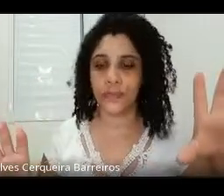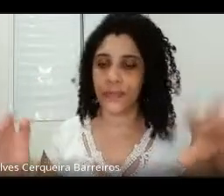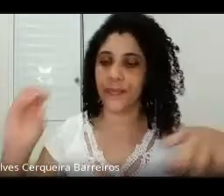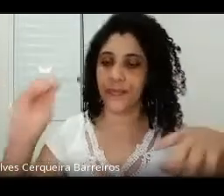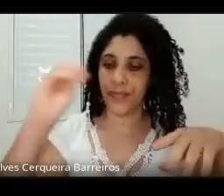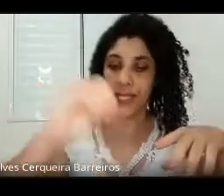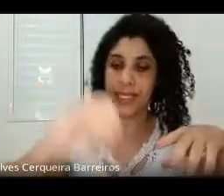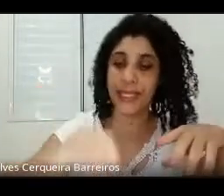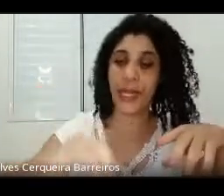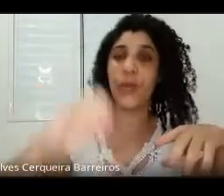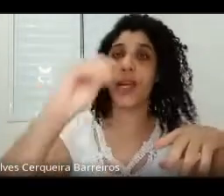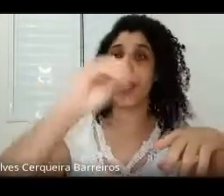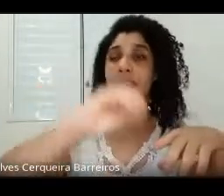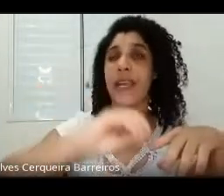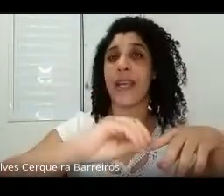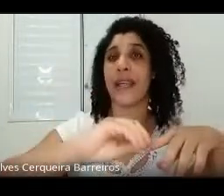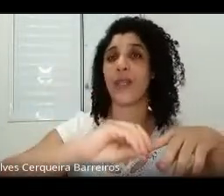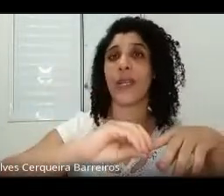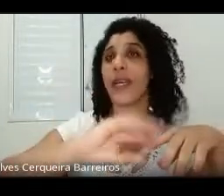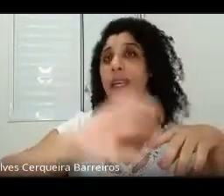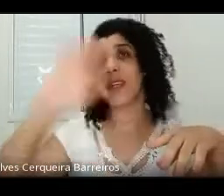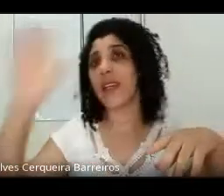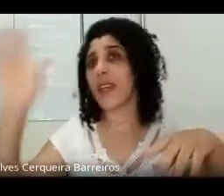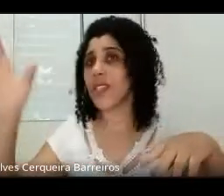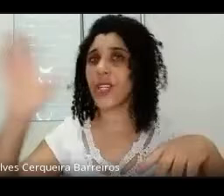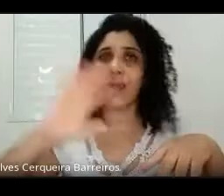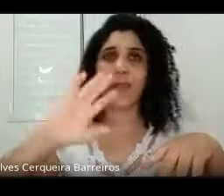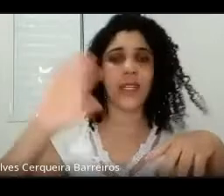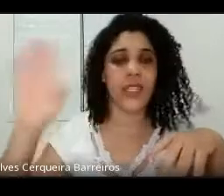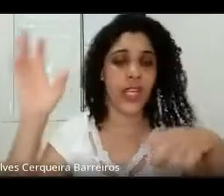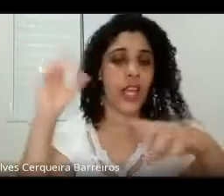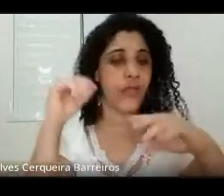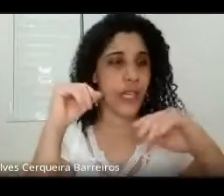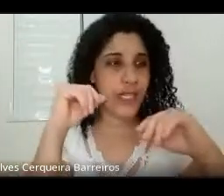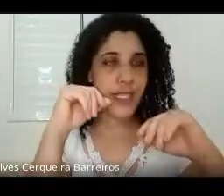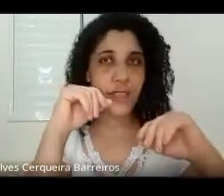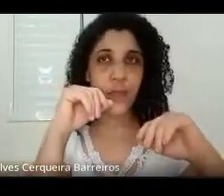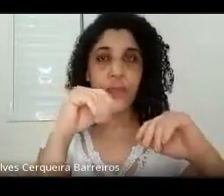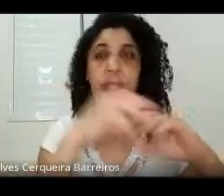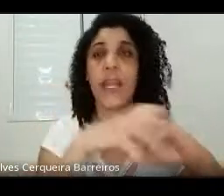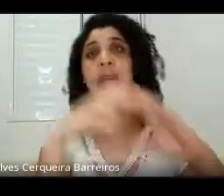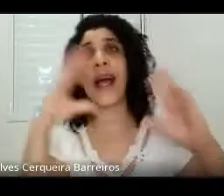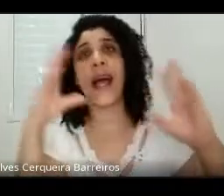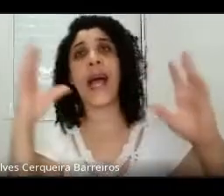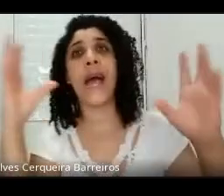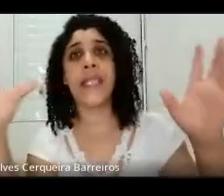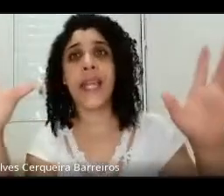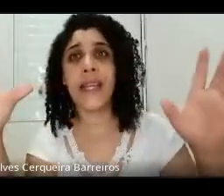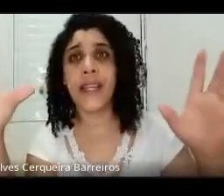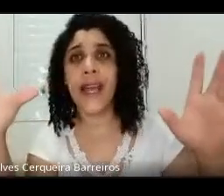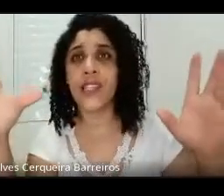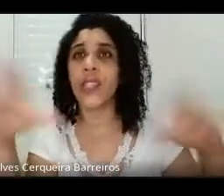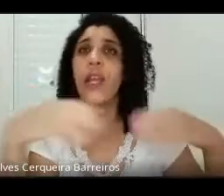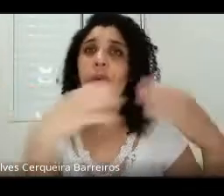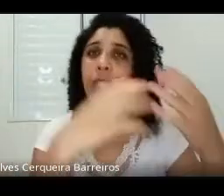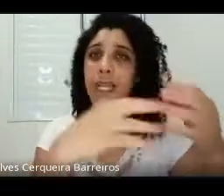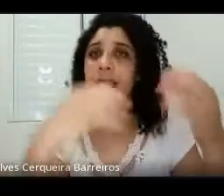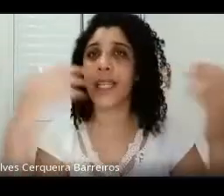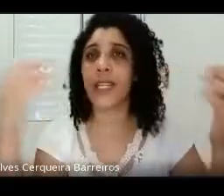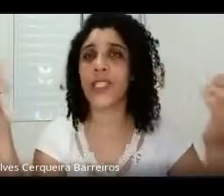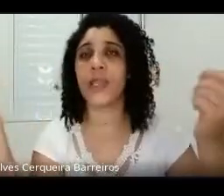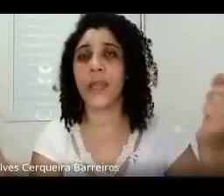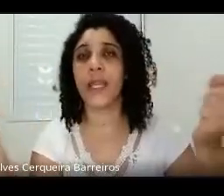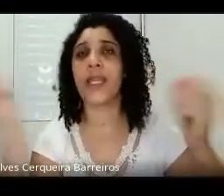tudo. Então, a língua ela é extremamente flexível. Arbitrariedade é